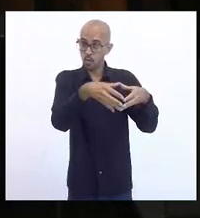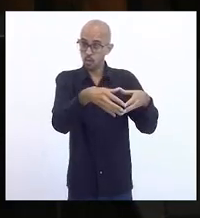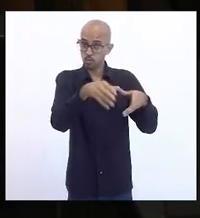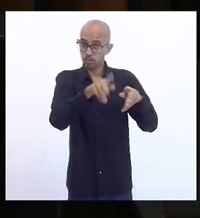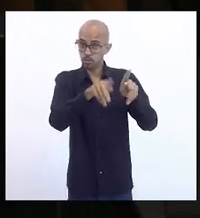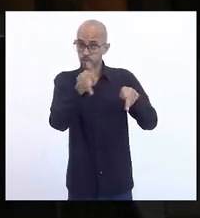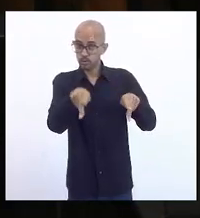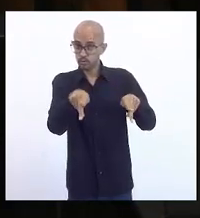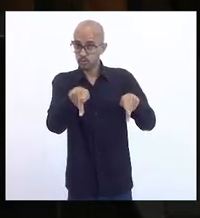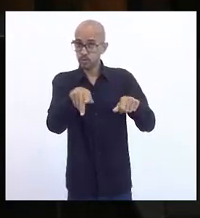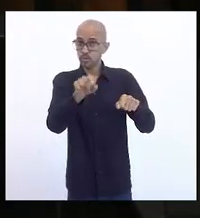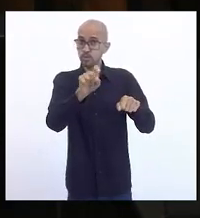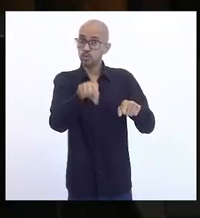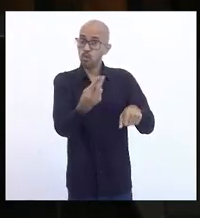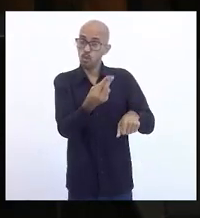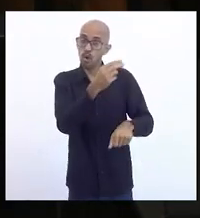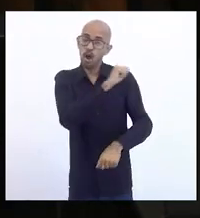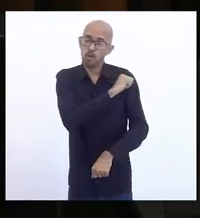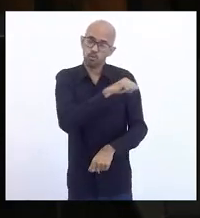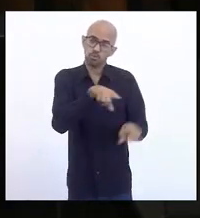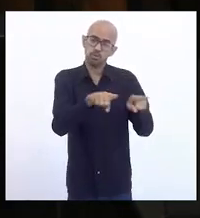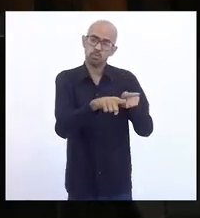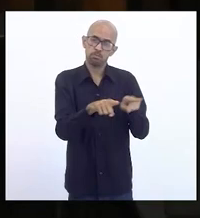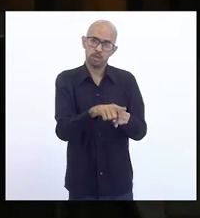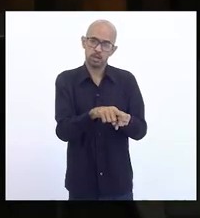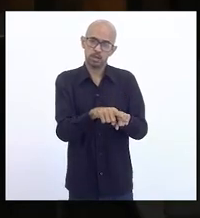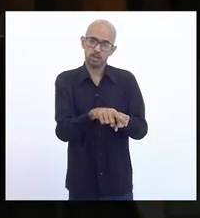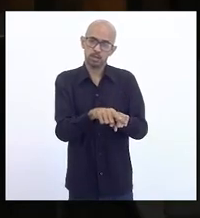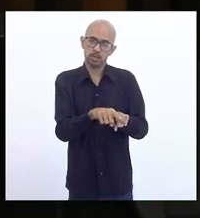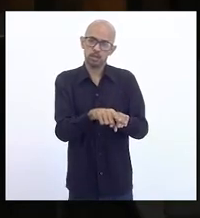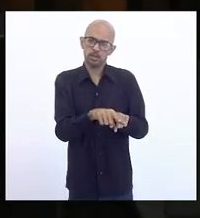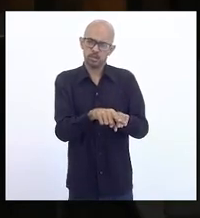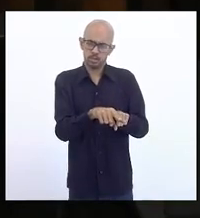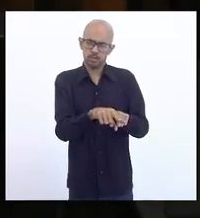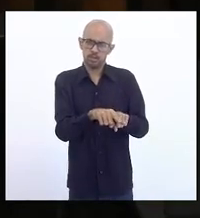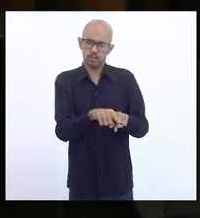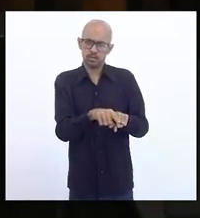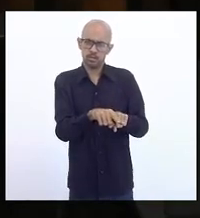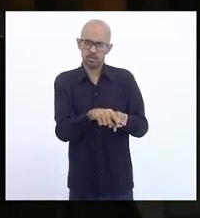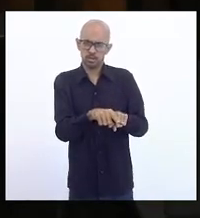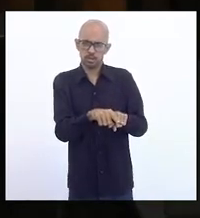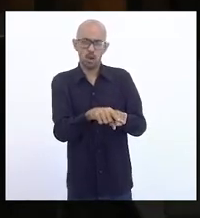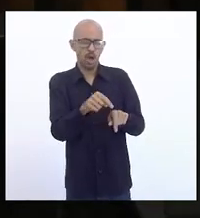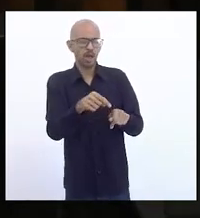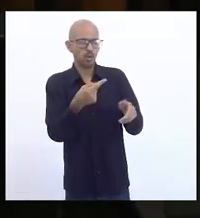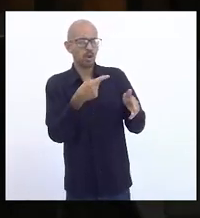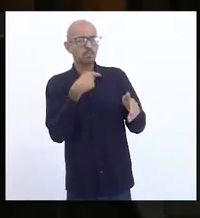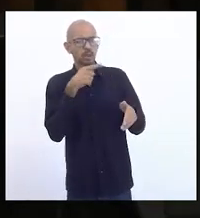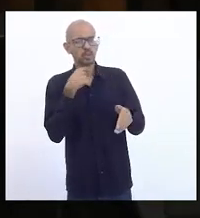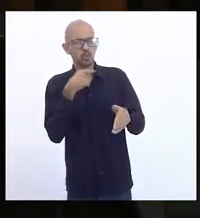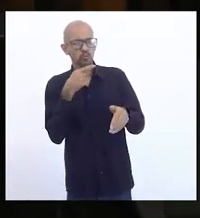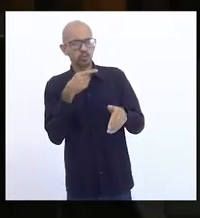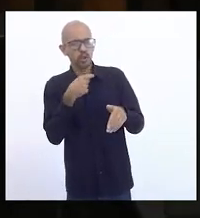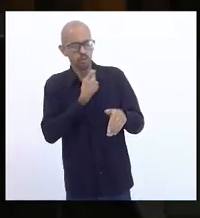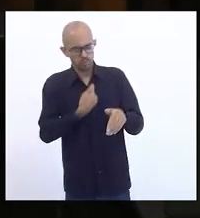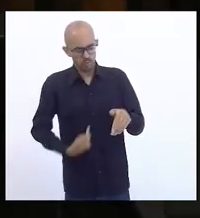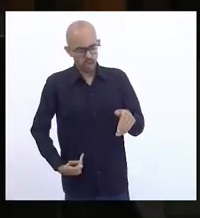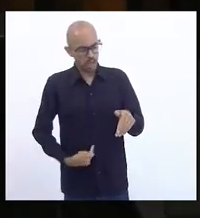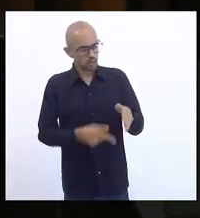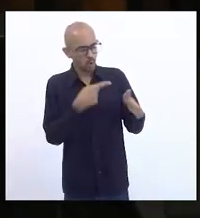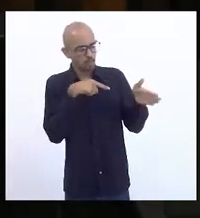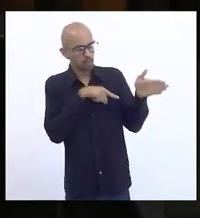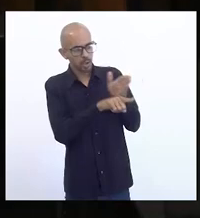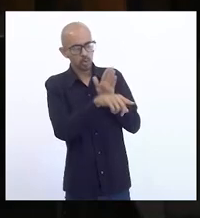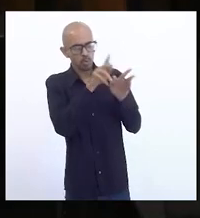dissente. Eu pergunto, quis o governador consultar a população da Zona